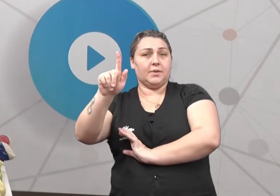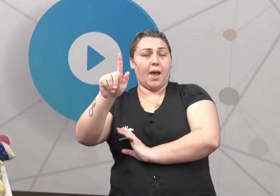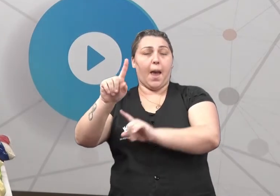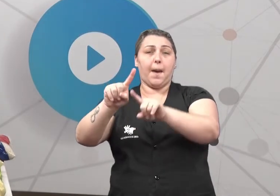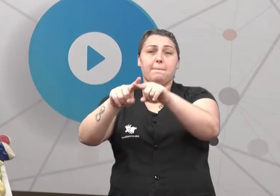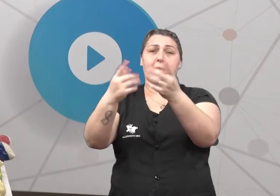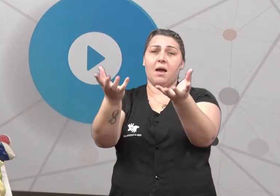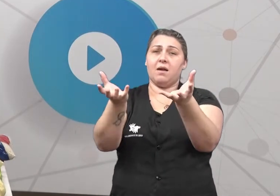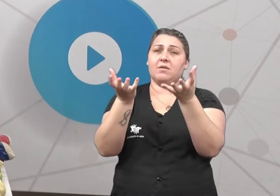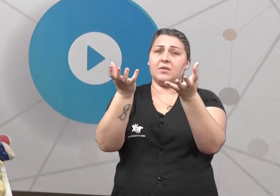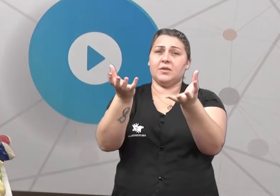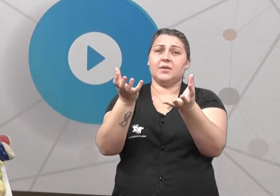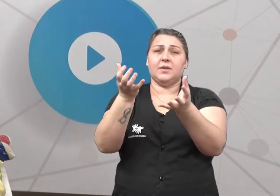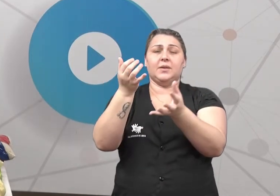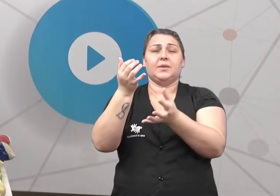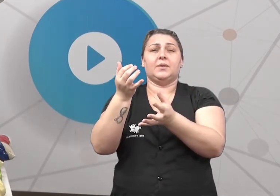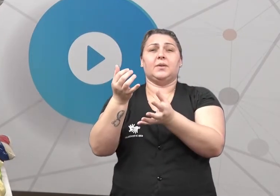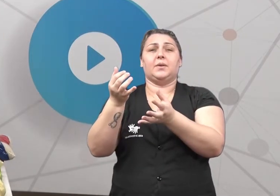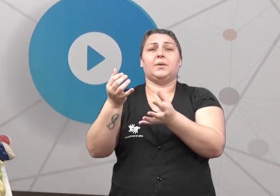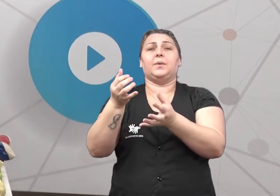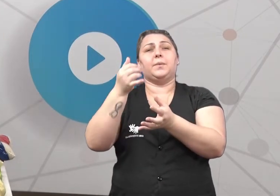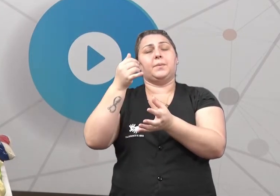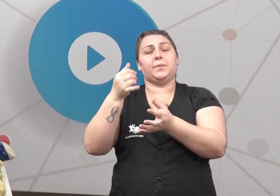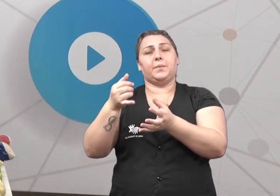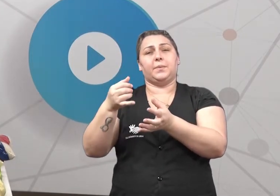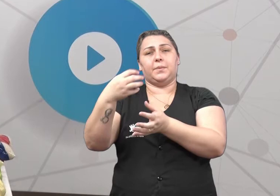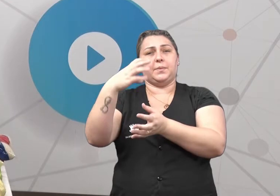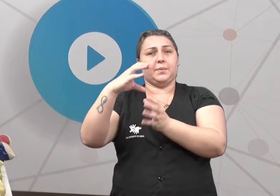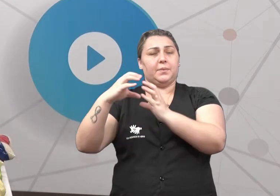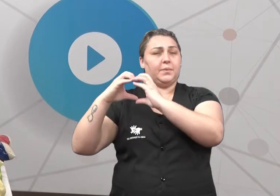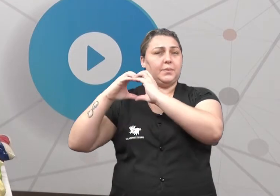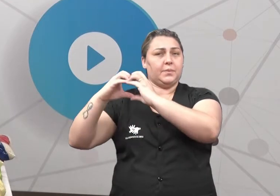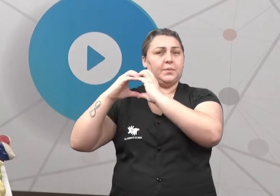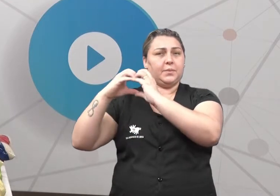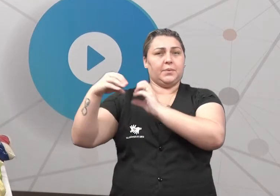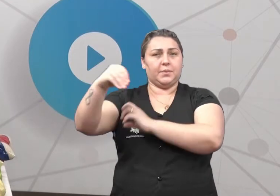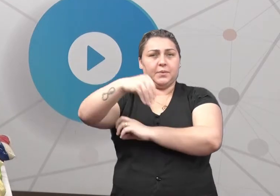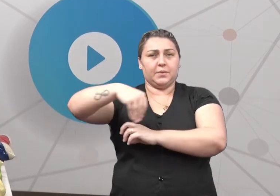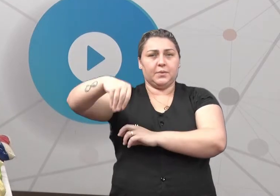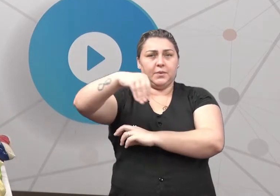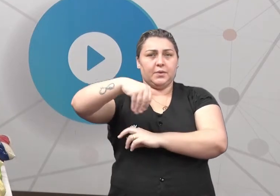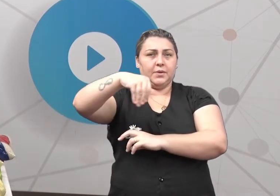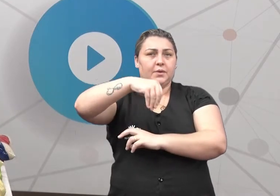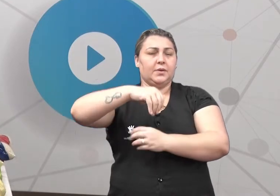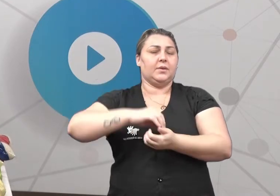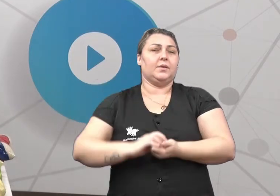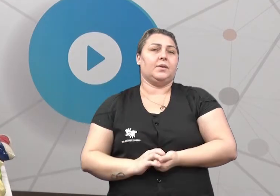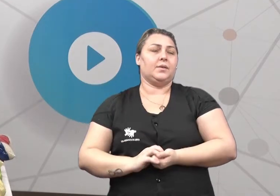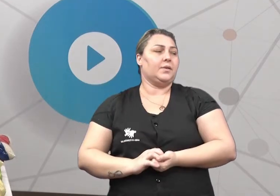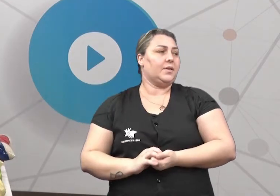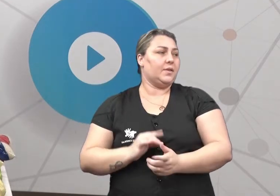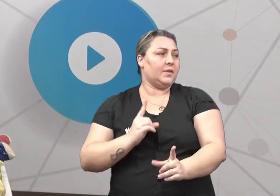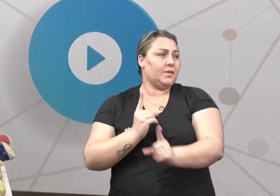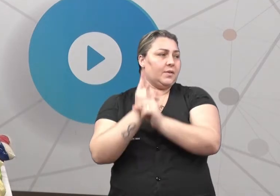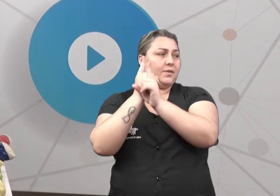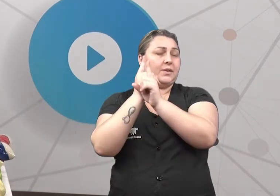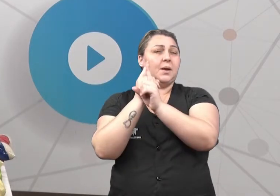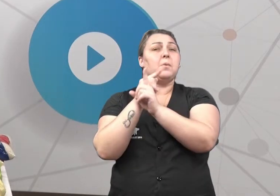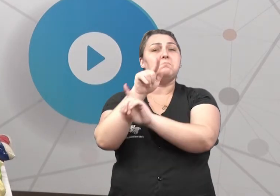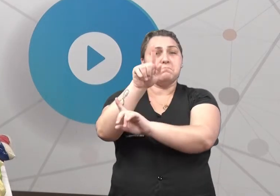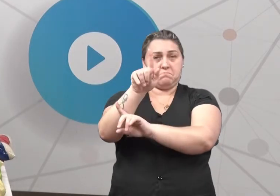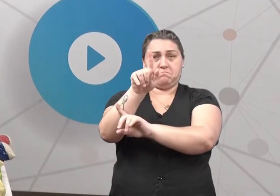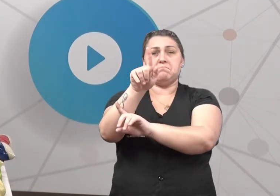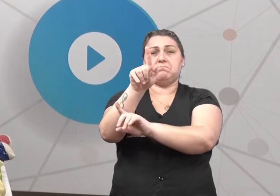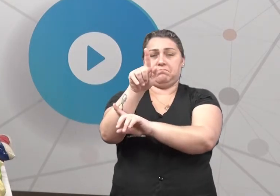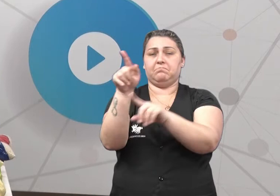queria colocar um leitezinho de coco no bolo que eu vou fazer. Um coco ralado. Aí eu vou encontrar por